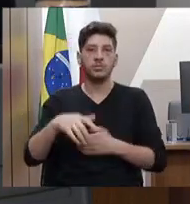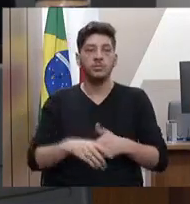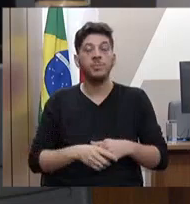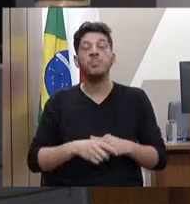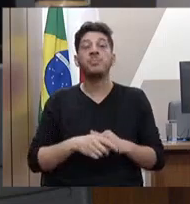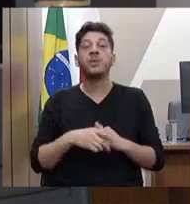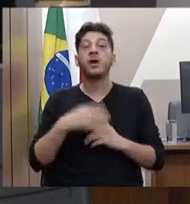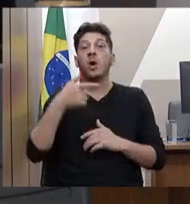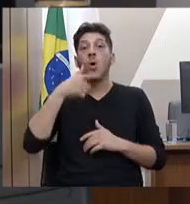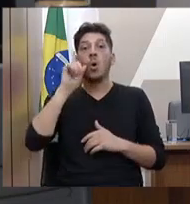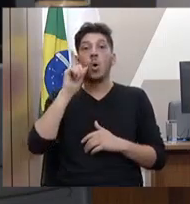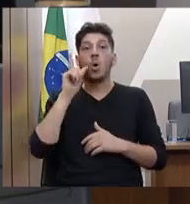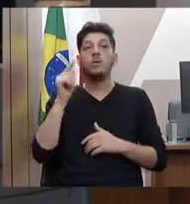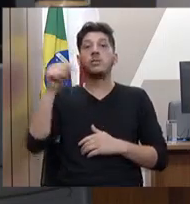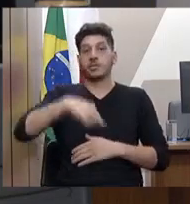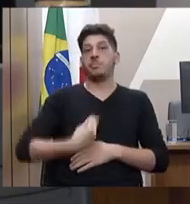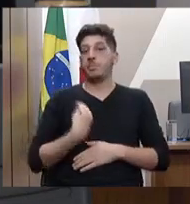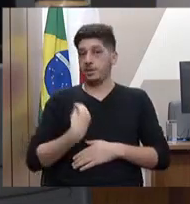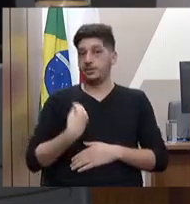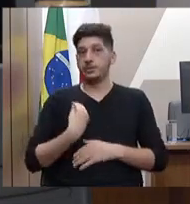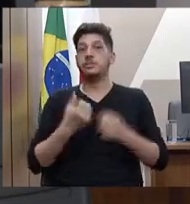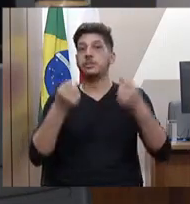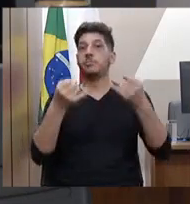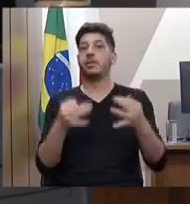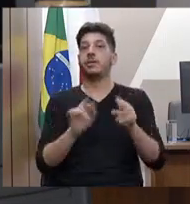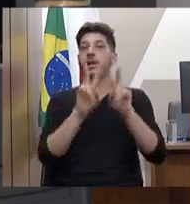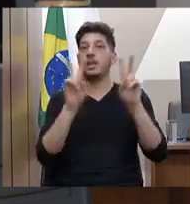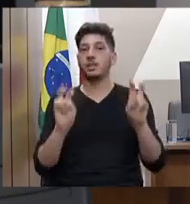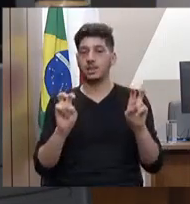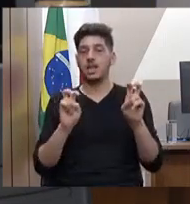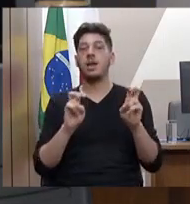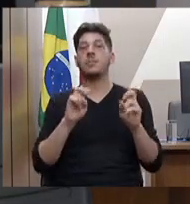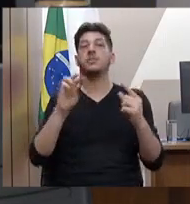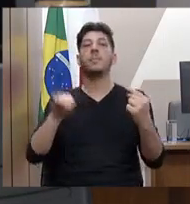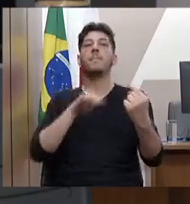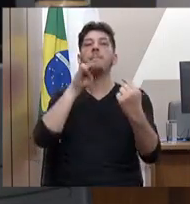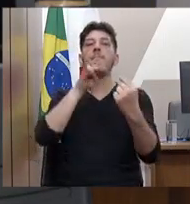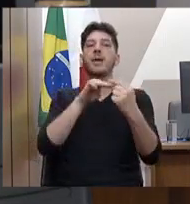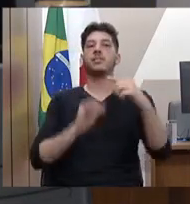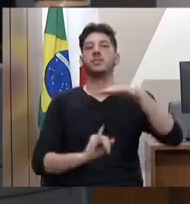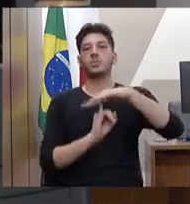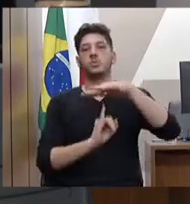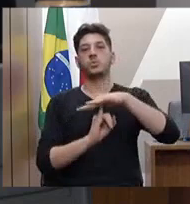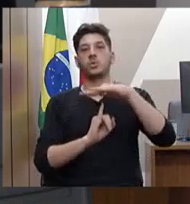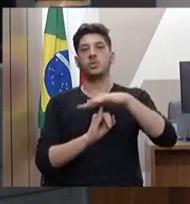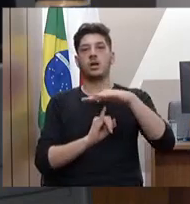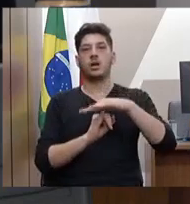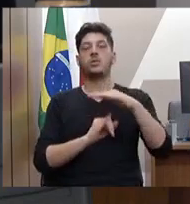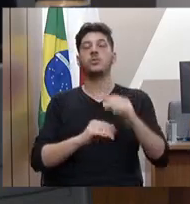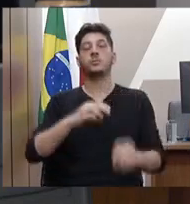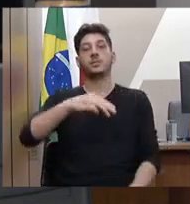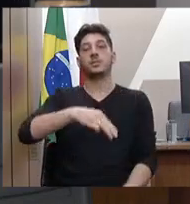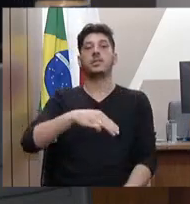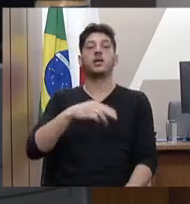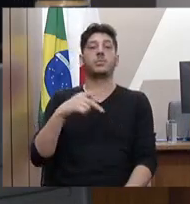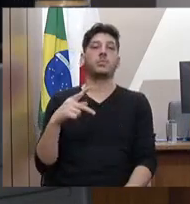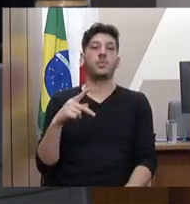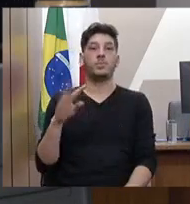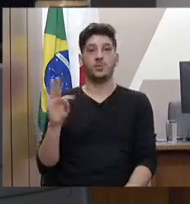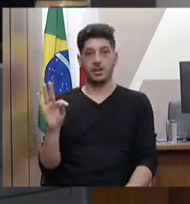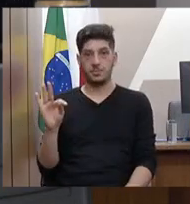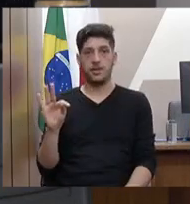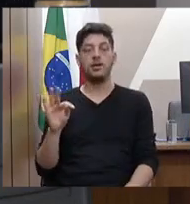aqui tratando de uma temática que é meta institucional do Ministério Público do Trabalho que é radical trabalho escravo